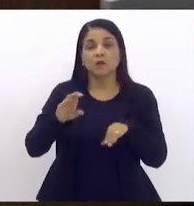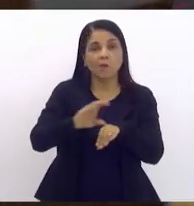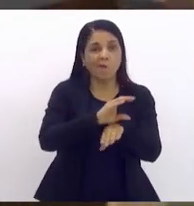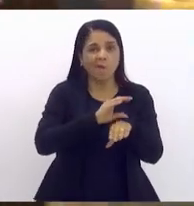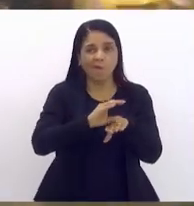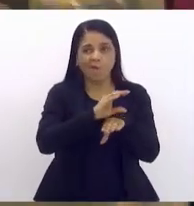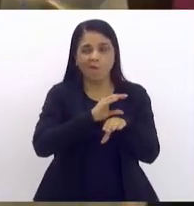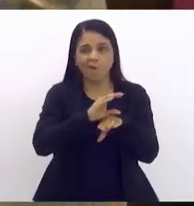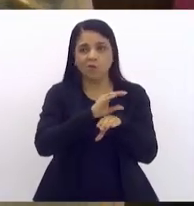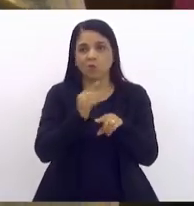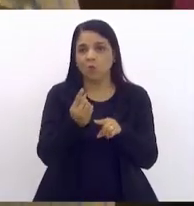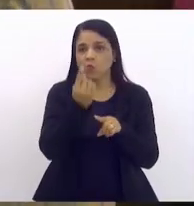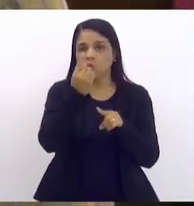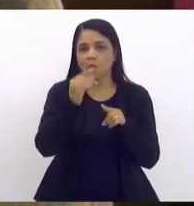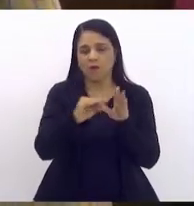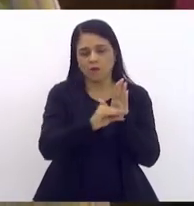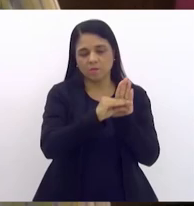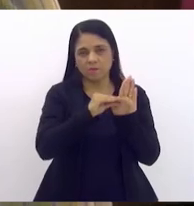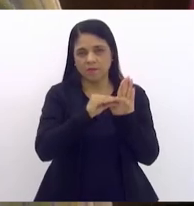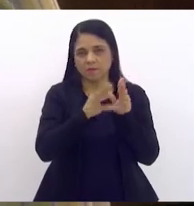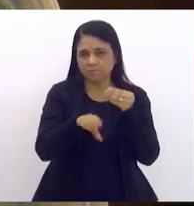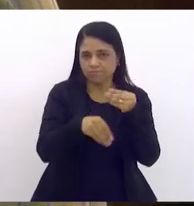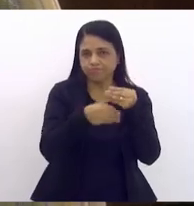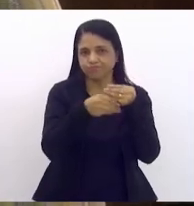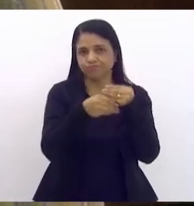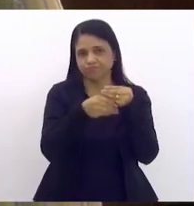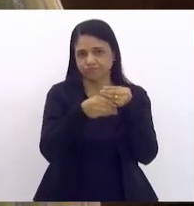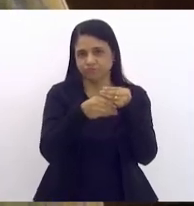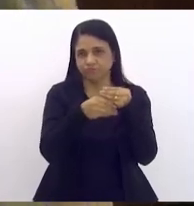com uma emenda aditiva.